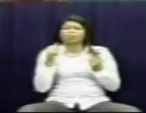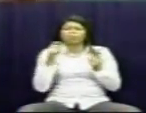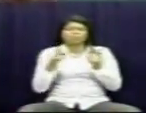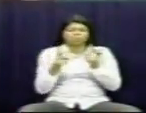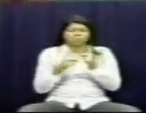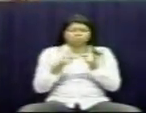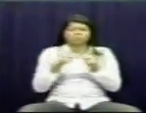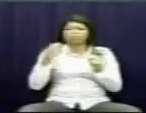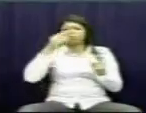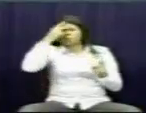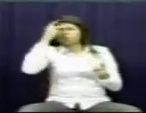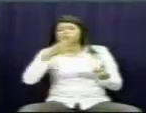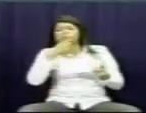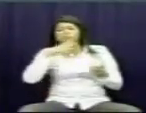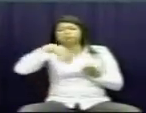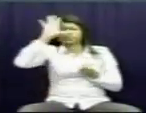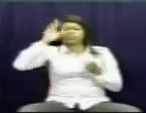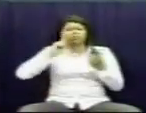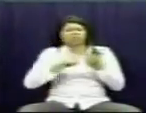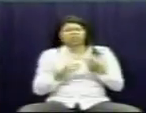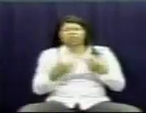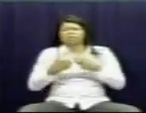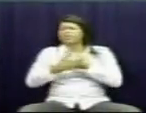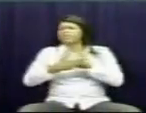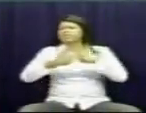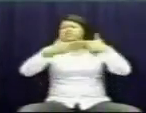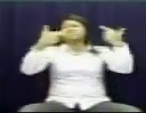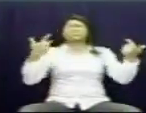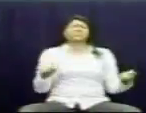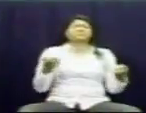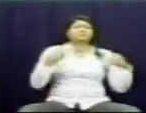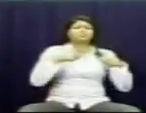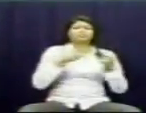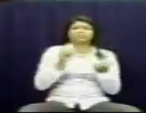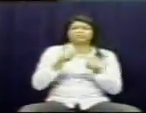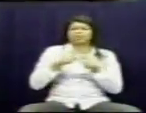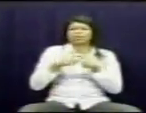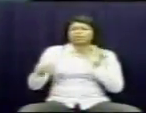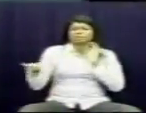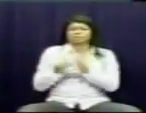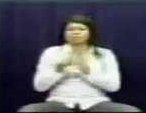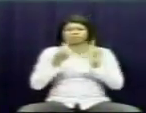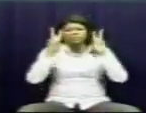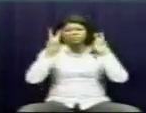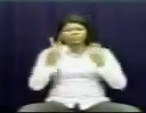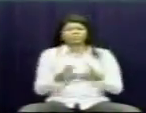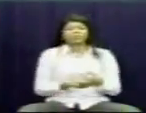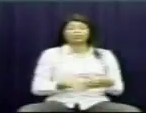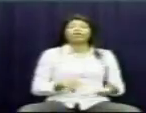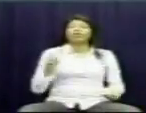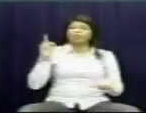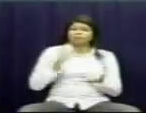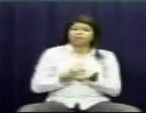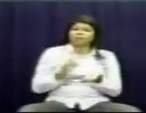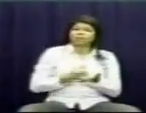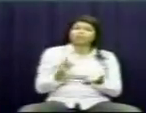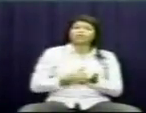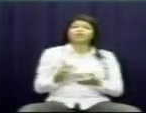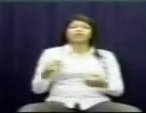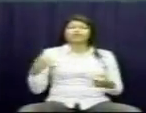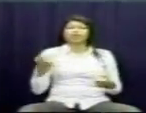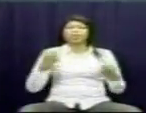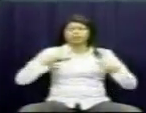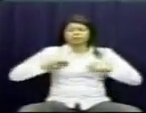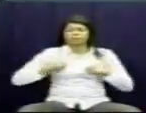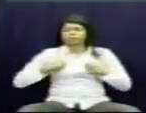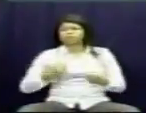essas especializações básicas, progredindo por antiguidade e merecimento. Isso verdadeiramente é enfrentar